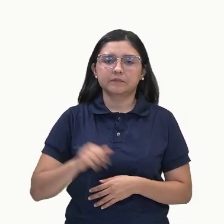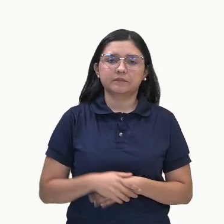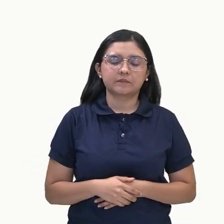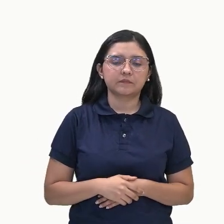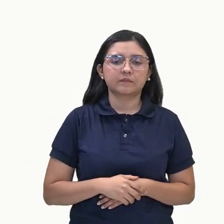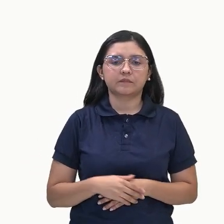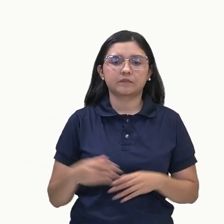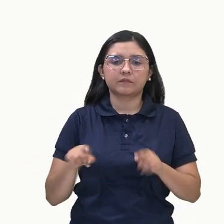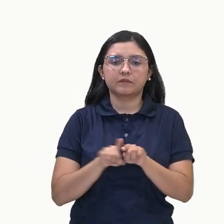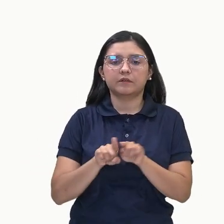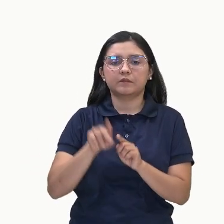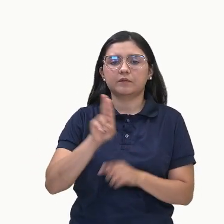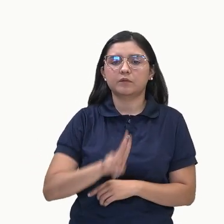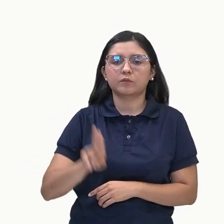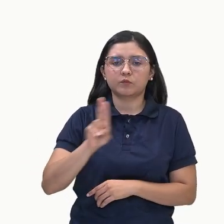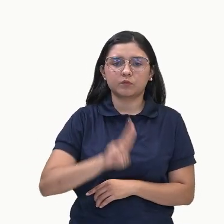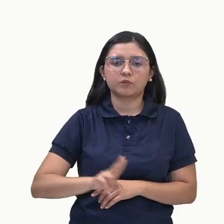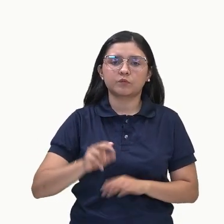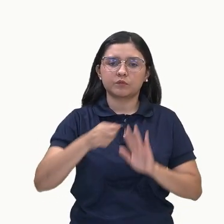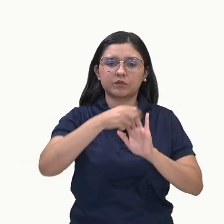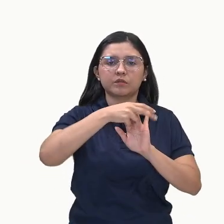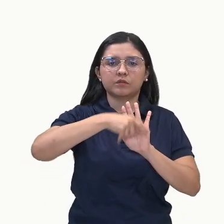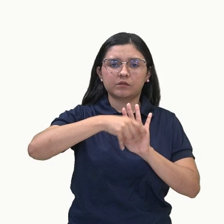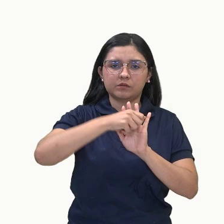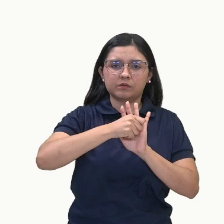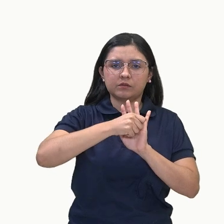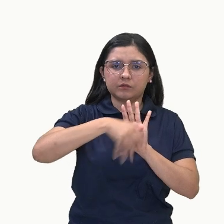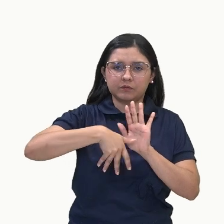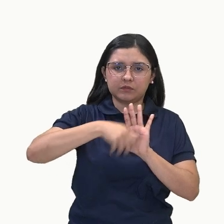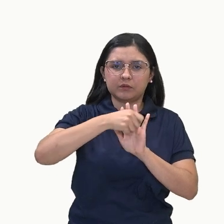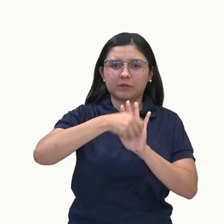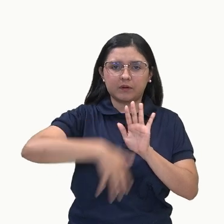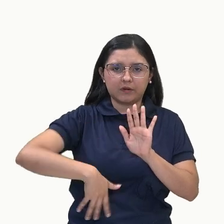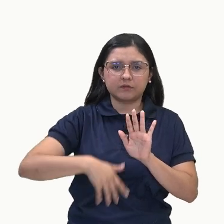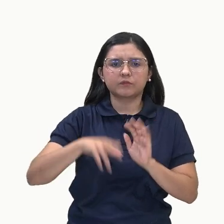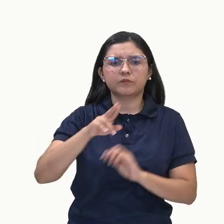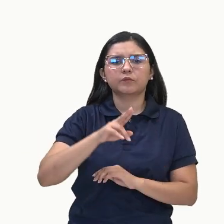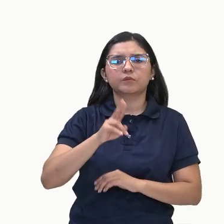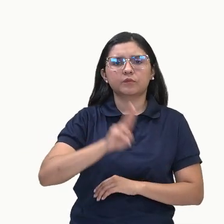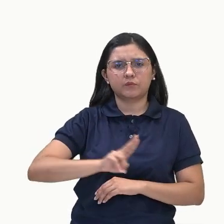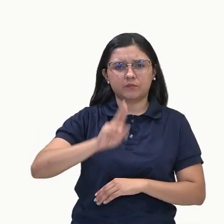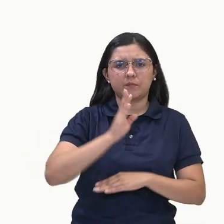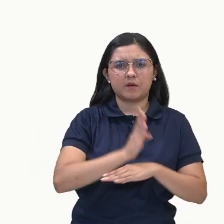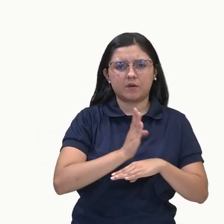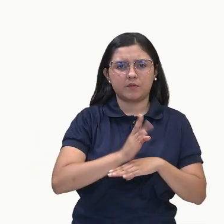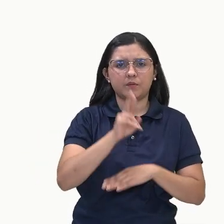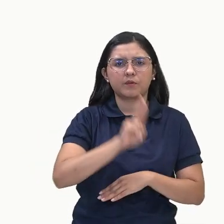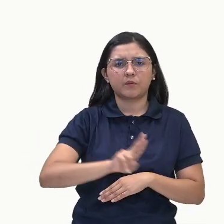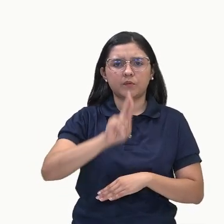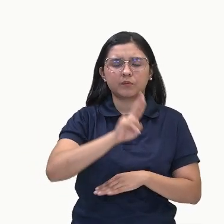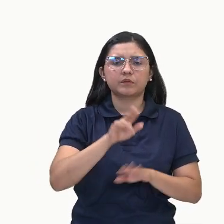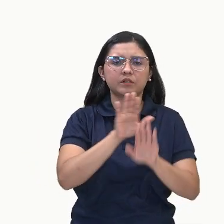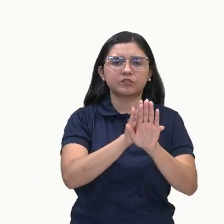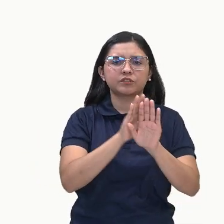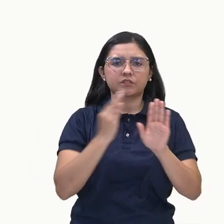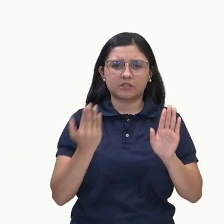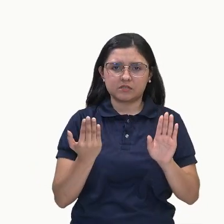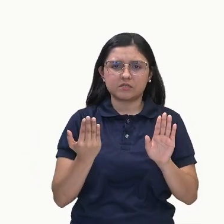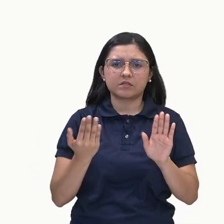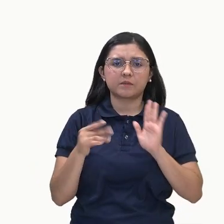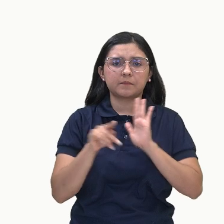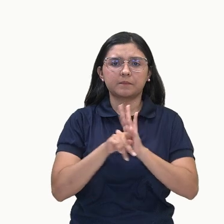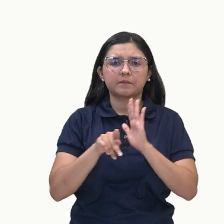Uso frequente de figura de linguagem. No barroco demais, né? Se utiliza antítese, né? Que